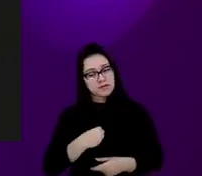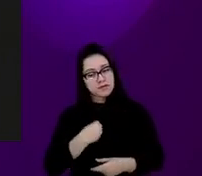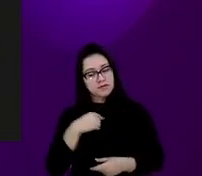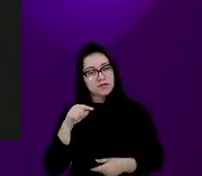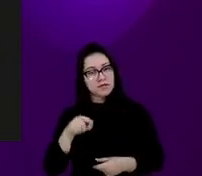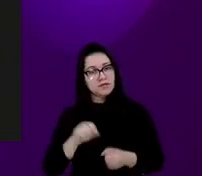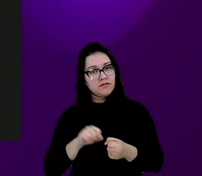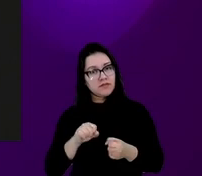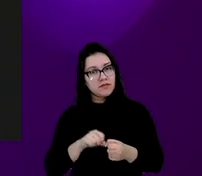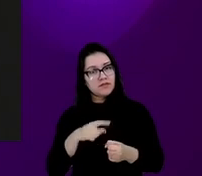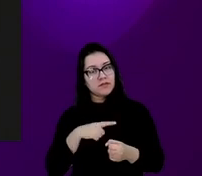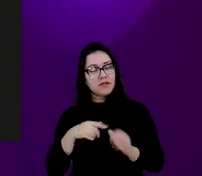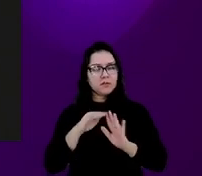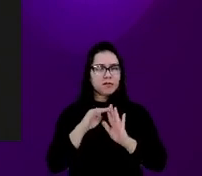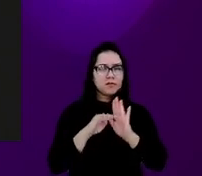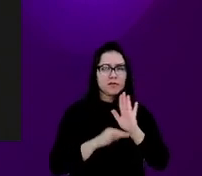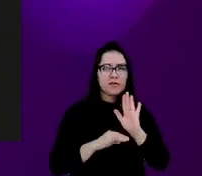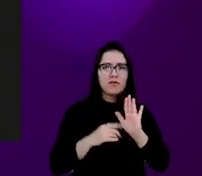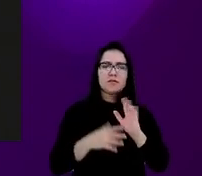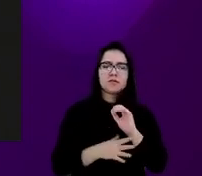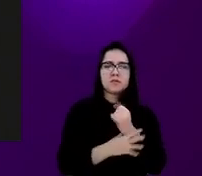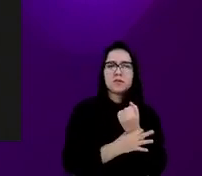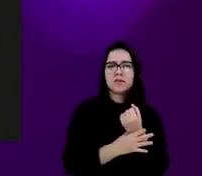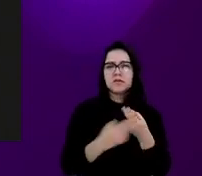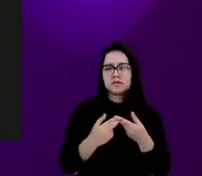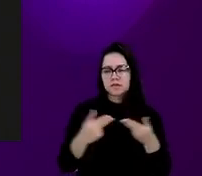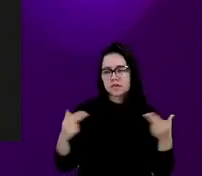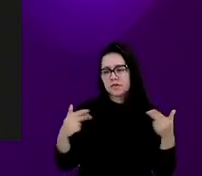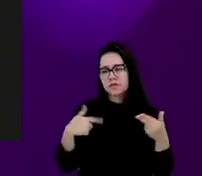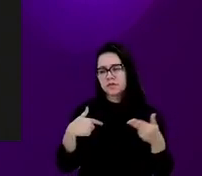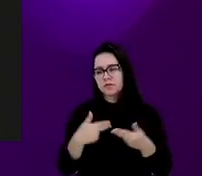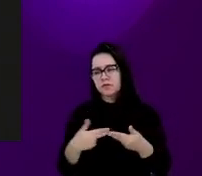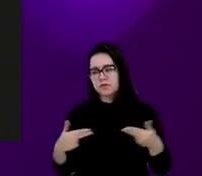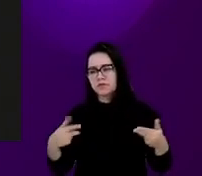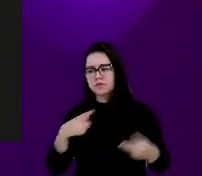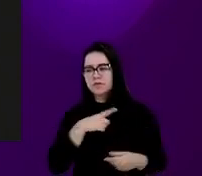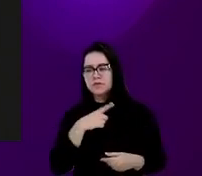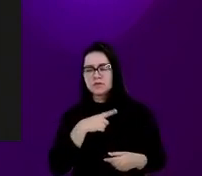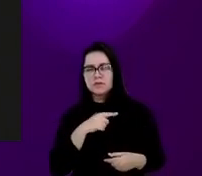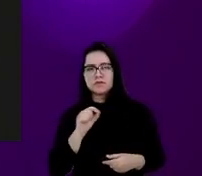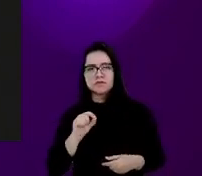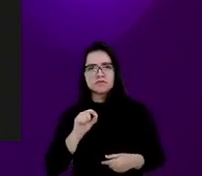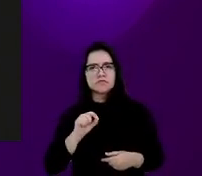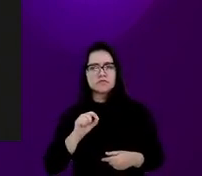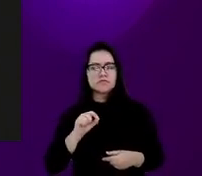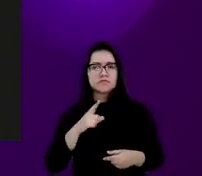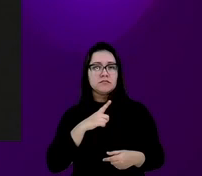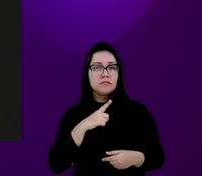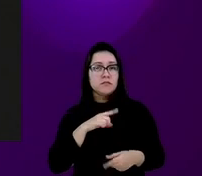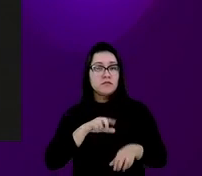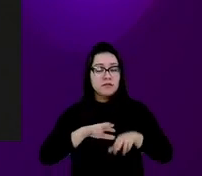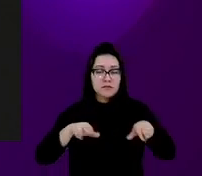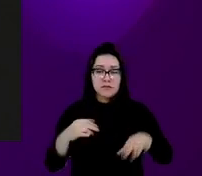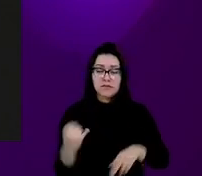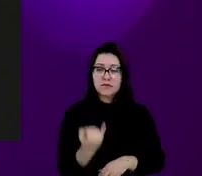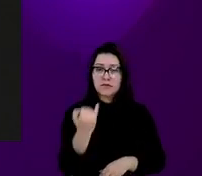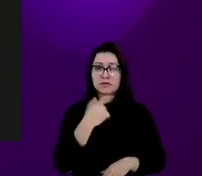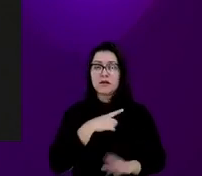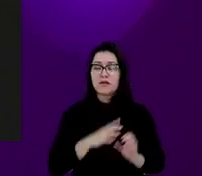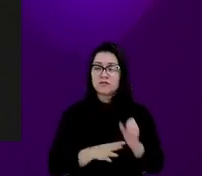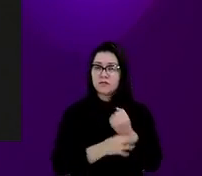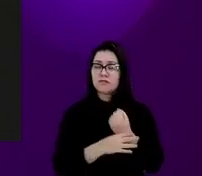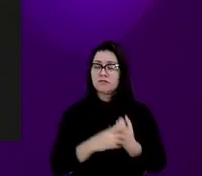de protocolos de segurança e etc., que tem um regulatório muito importante que dá segurança para a gente